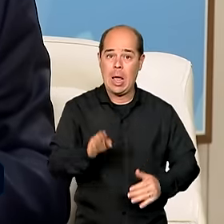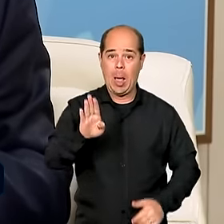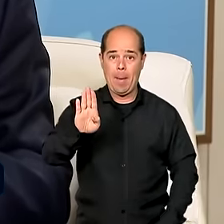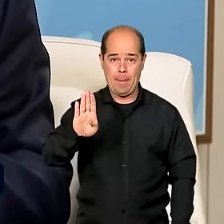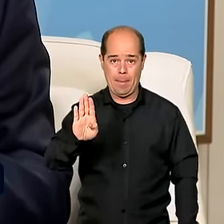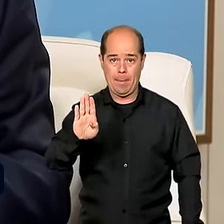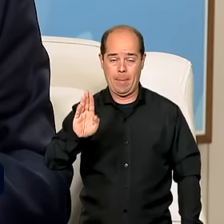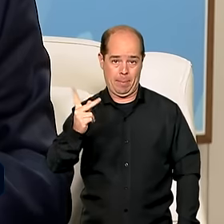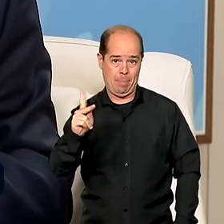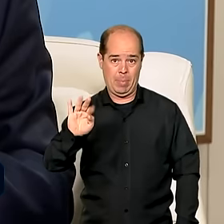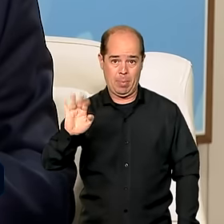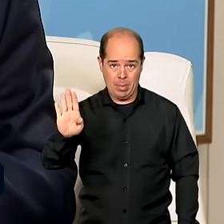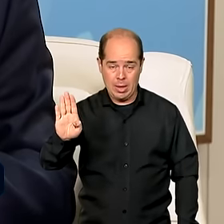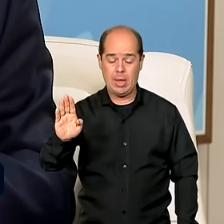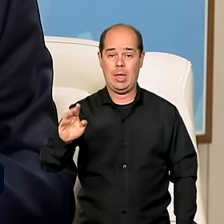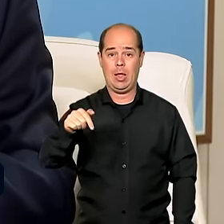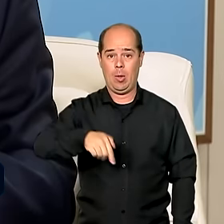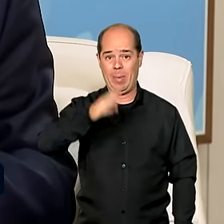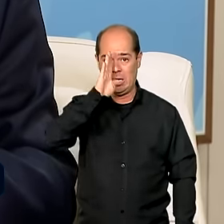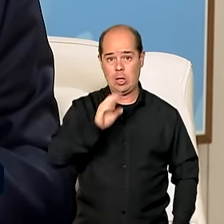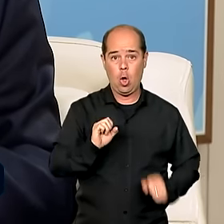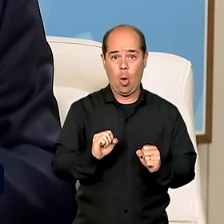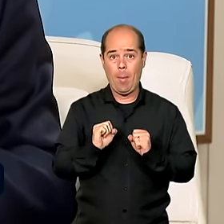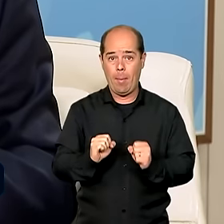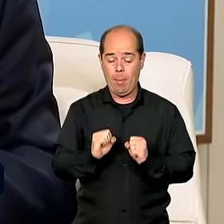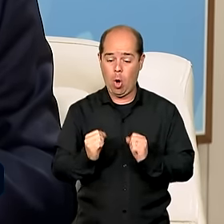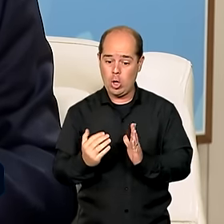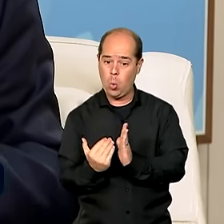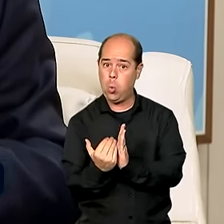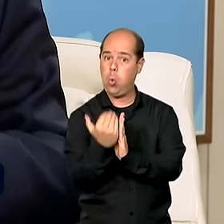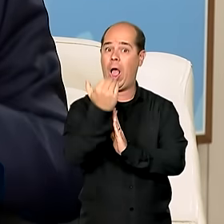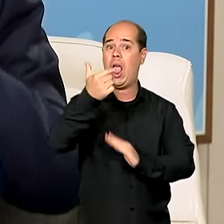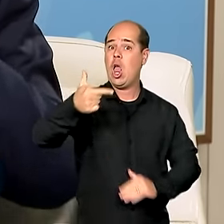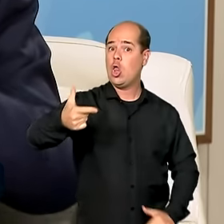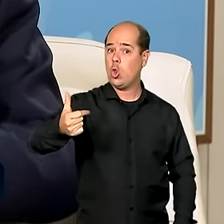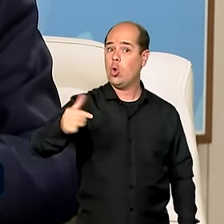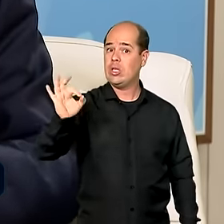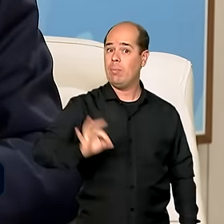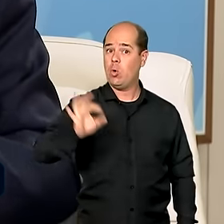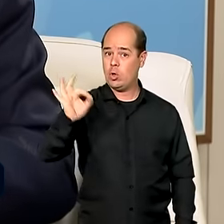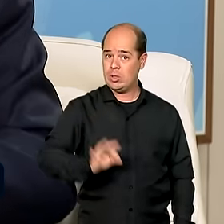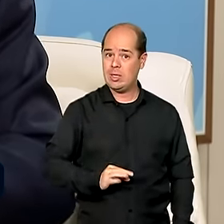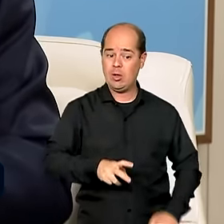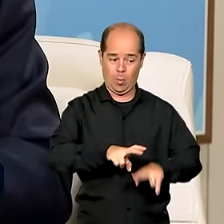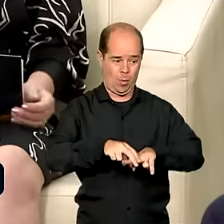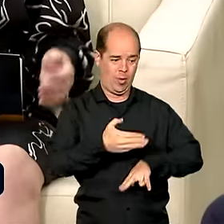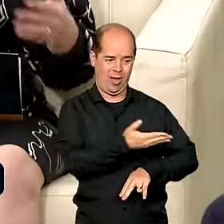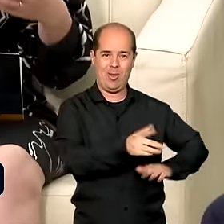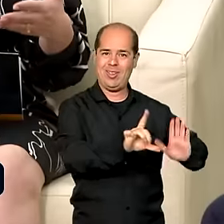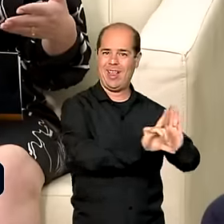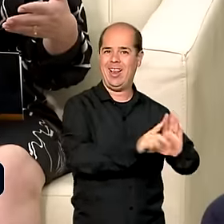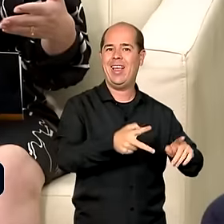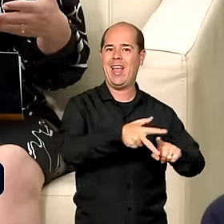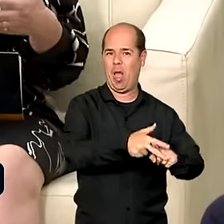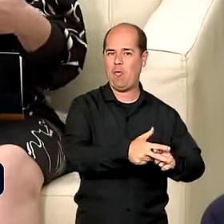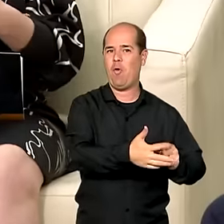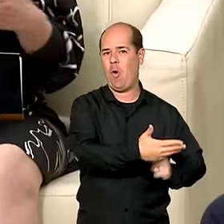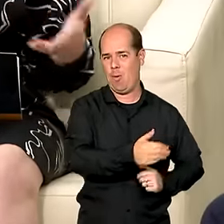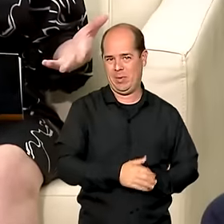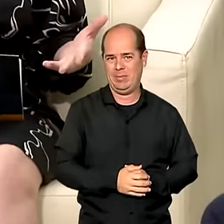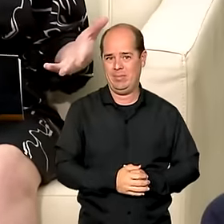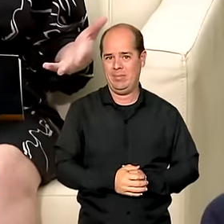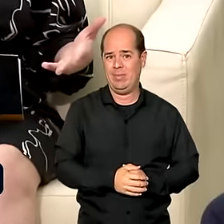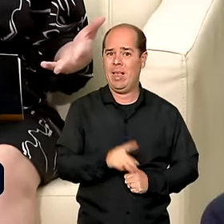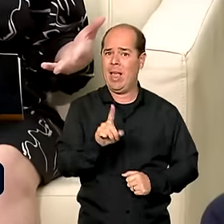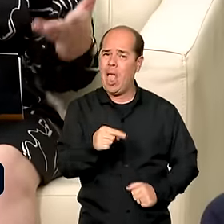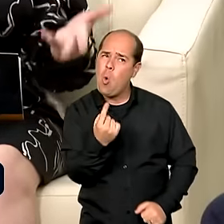crescer 12% em razão da reforma tributária é quase 1% a mais ao ano vice-presidente a gente